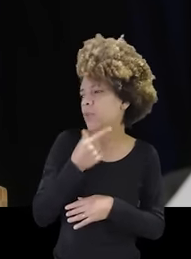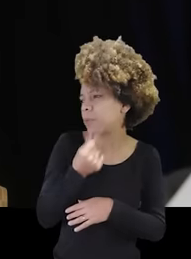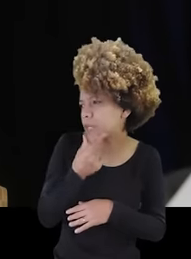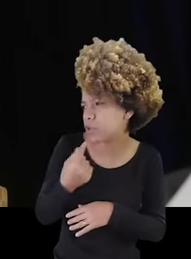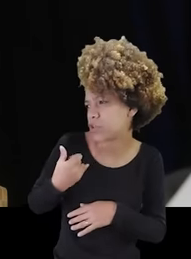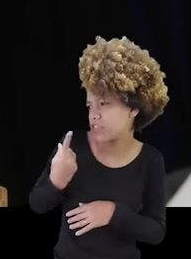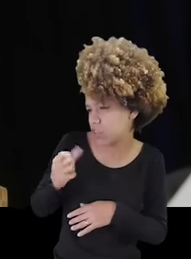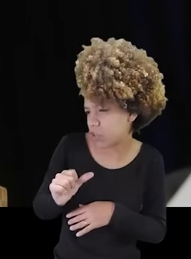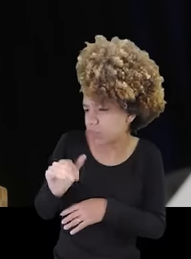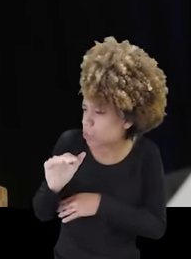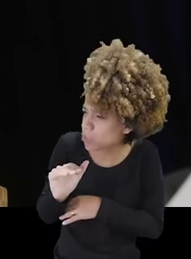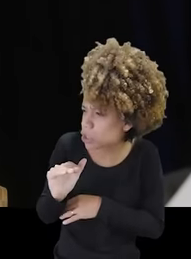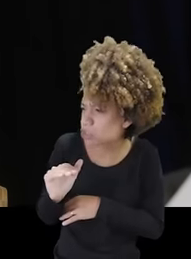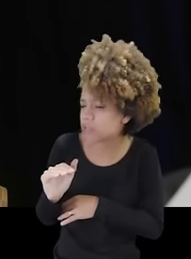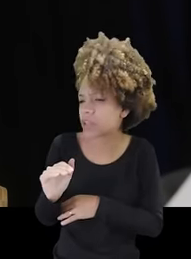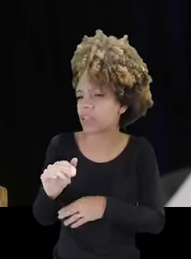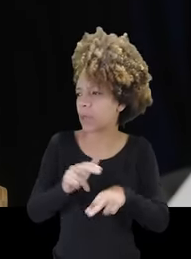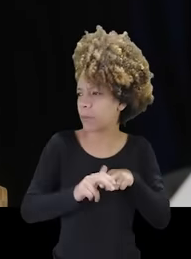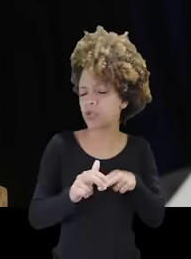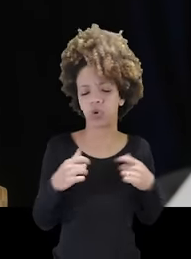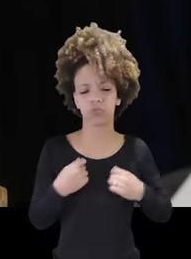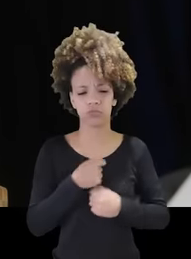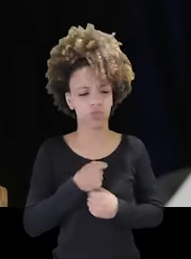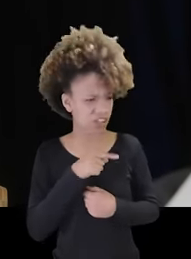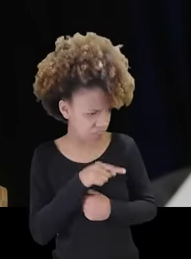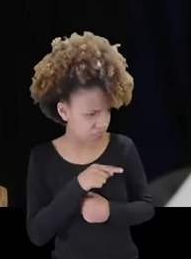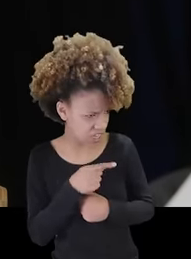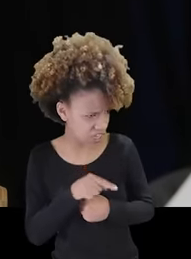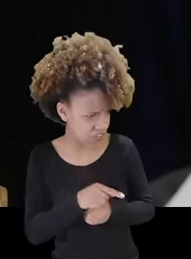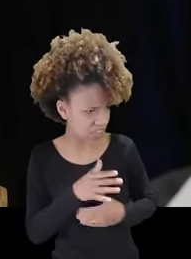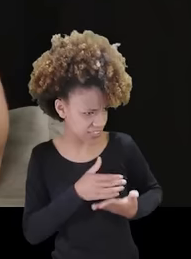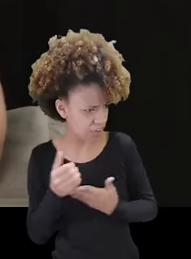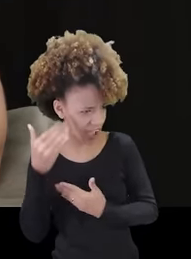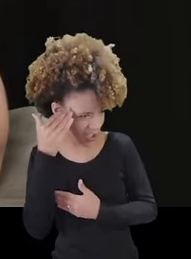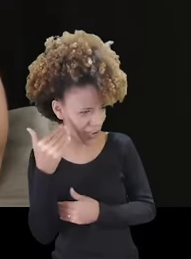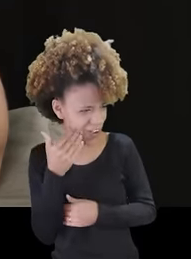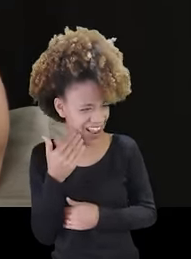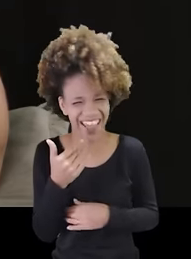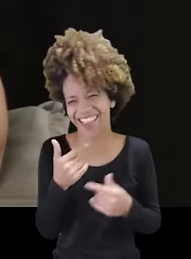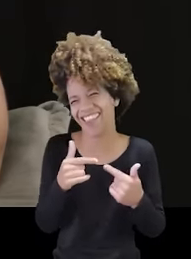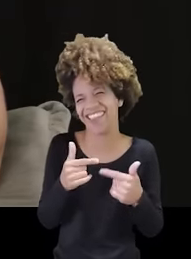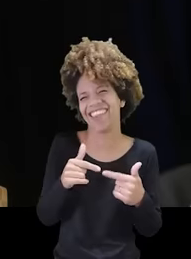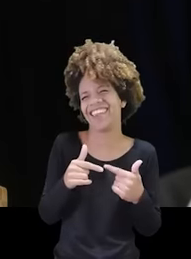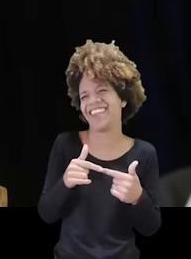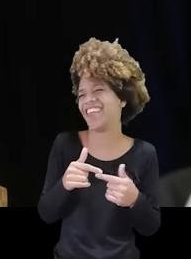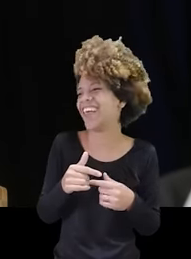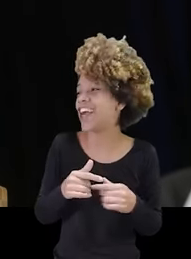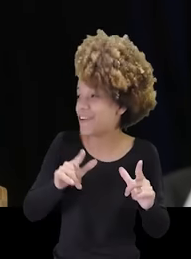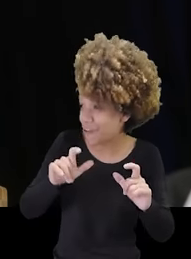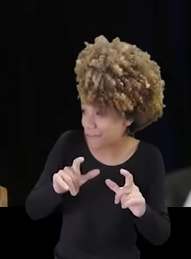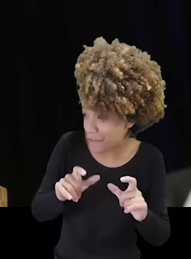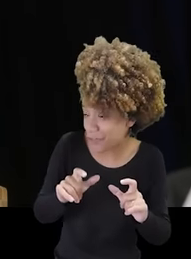menininhos de 19 anos eles estão tão pequenininhos eles estão lá no metrô assim de uniforme eu fico é você que vai salvar a Coreia eu fico